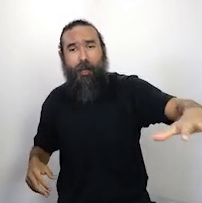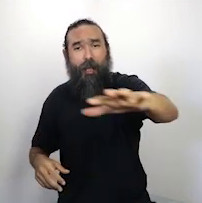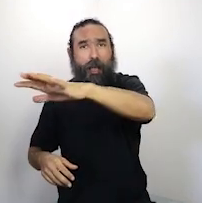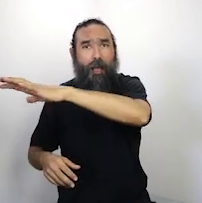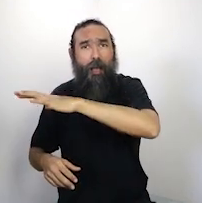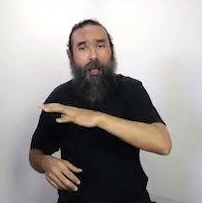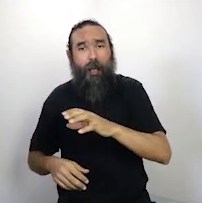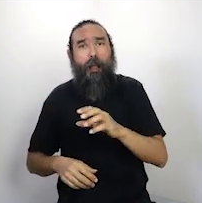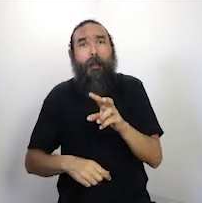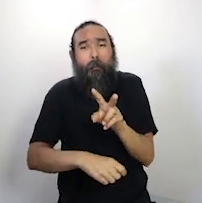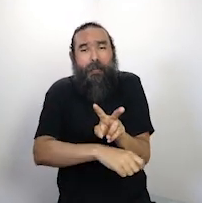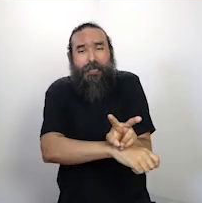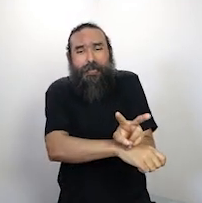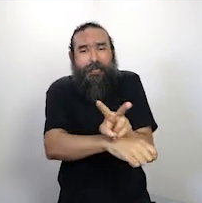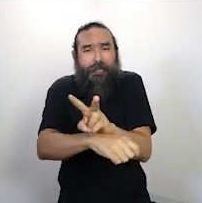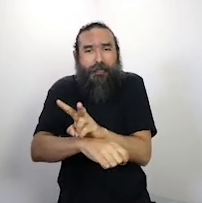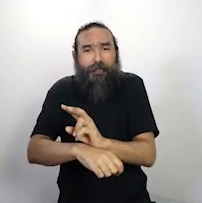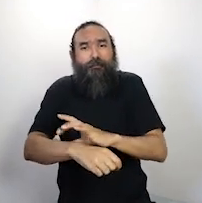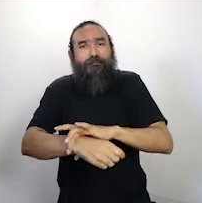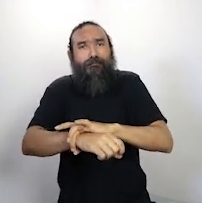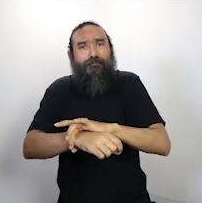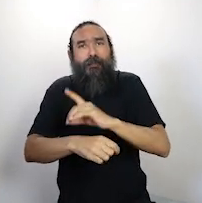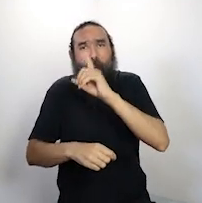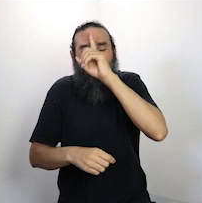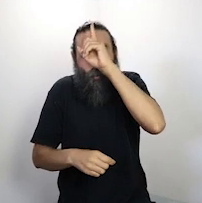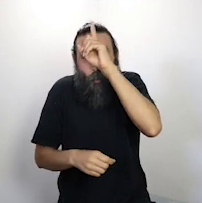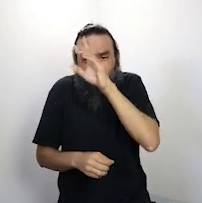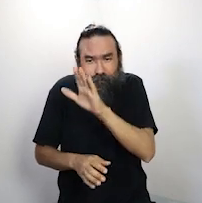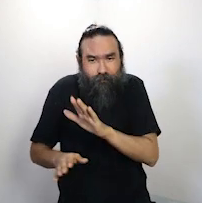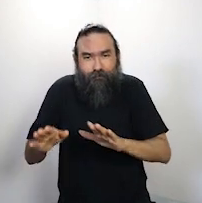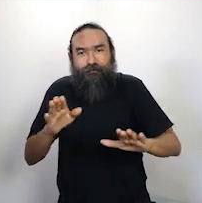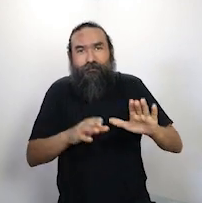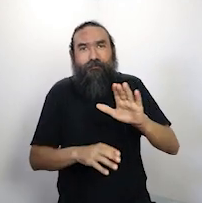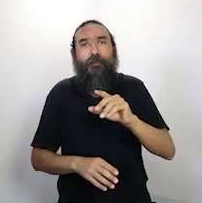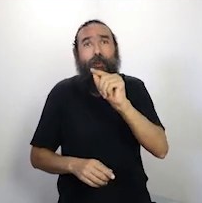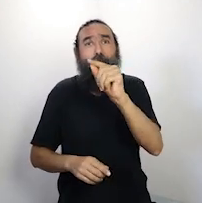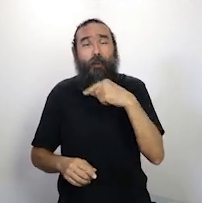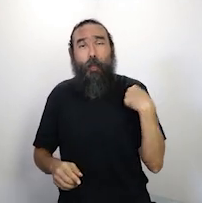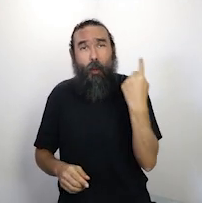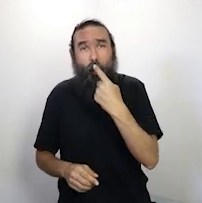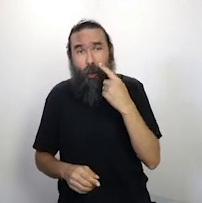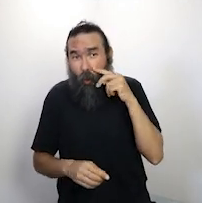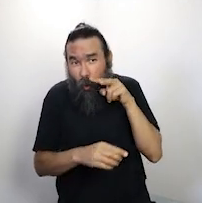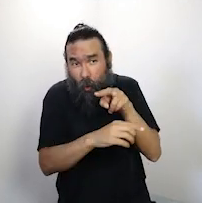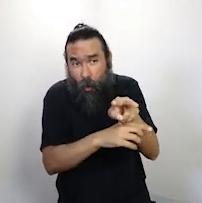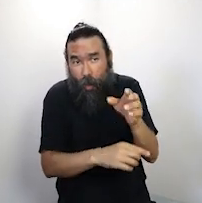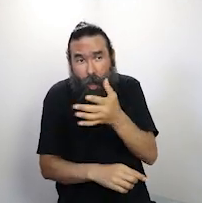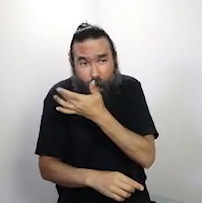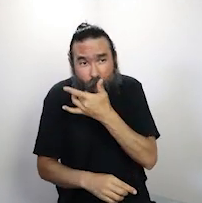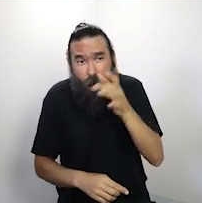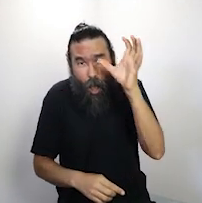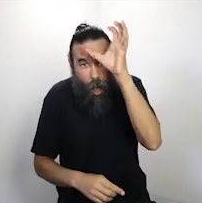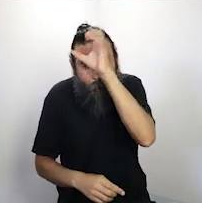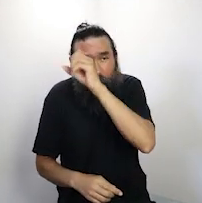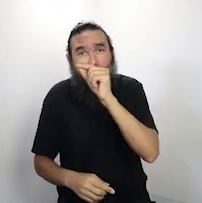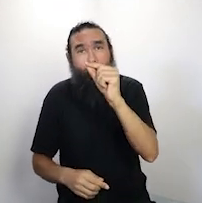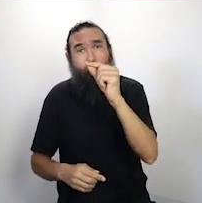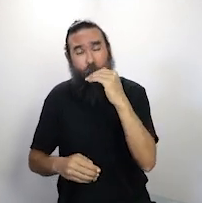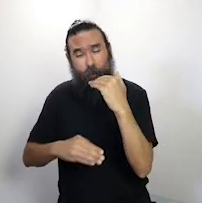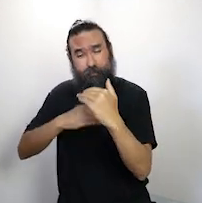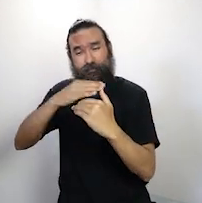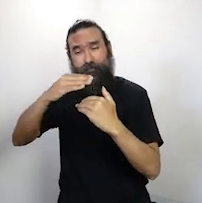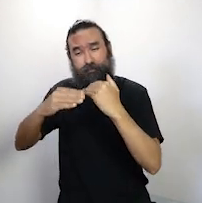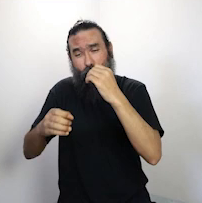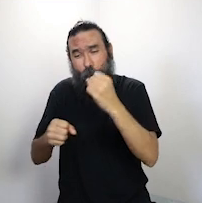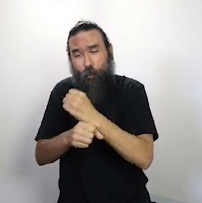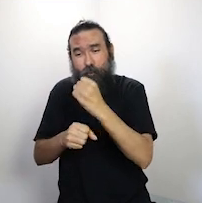muito para ensinar para a gente. Se a gente for atento para aprender o que eles têm a dizer, a gente pode construir um novo mundo, uma outra forma